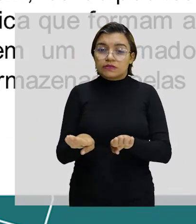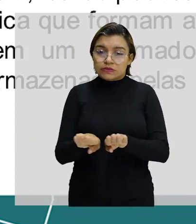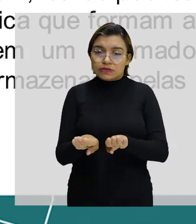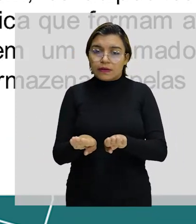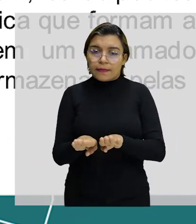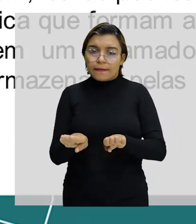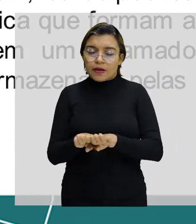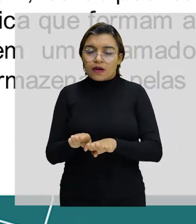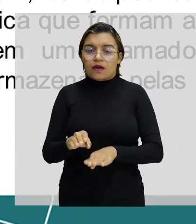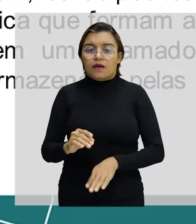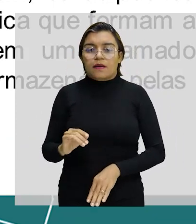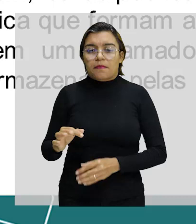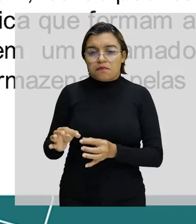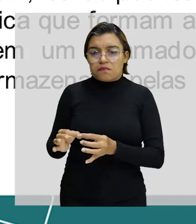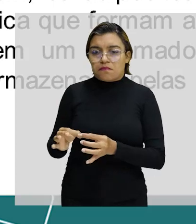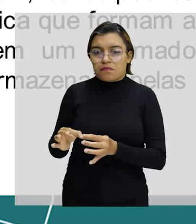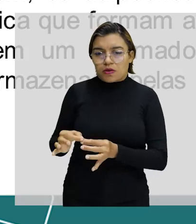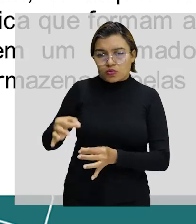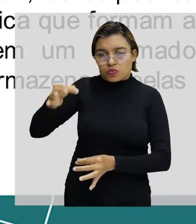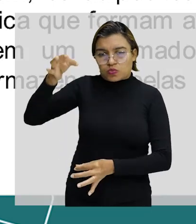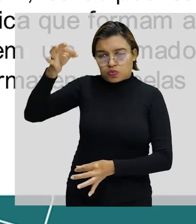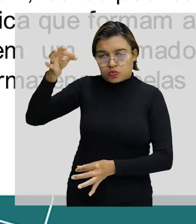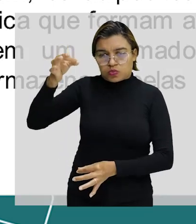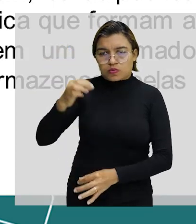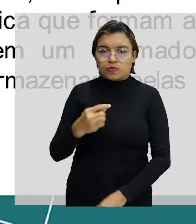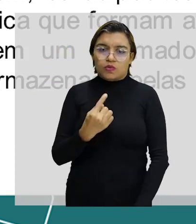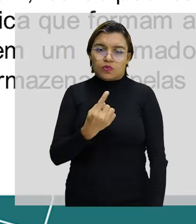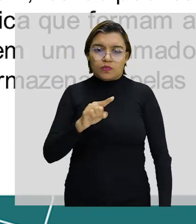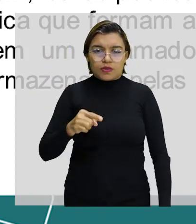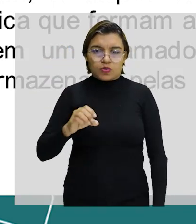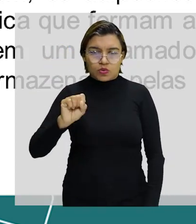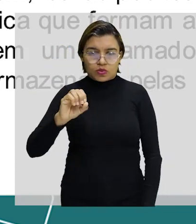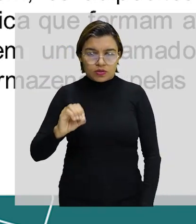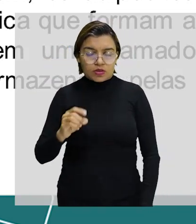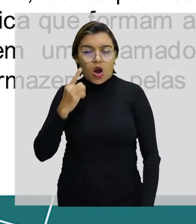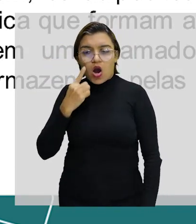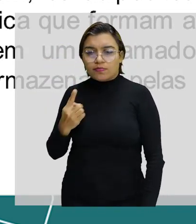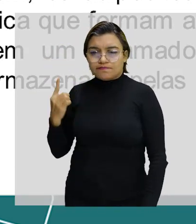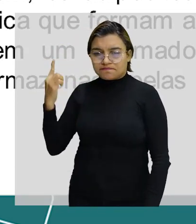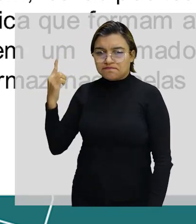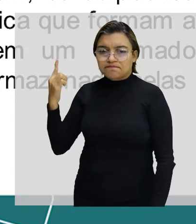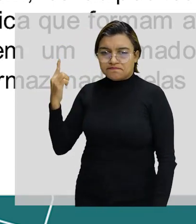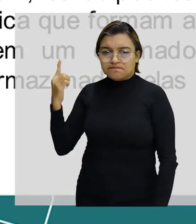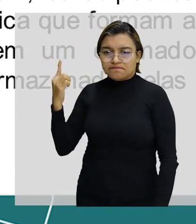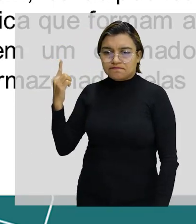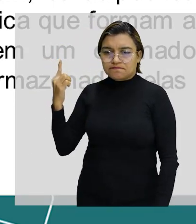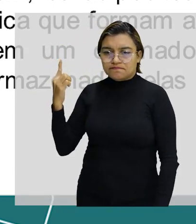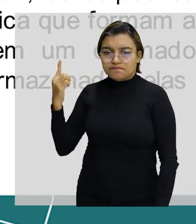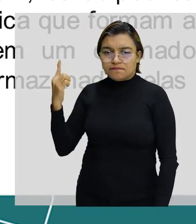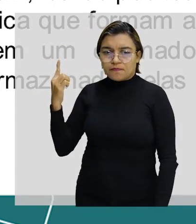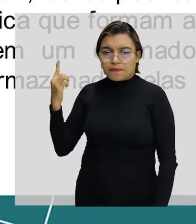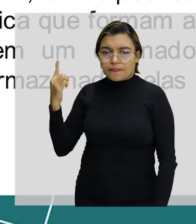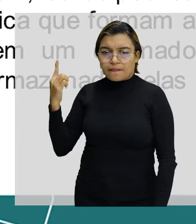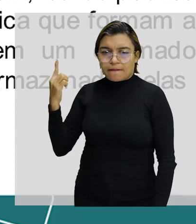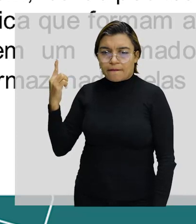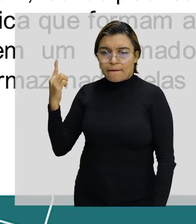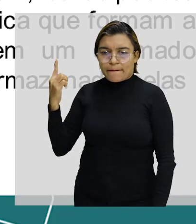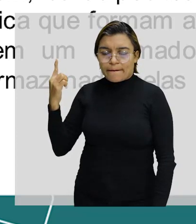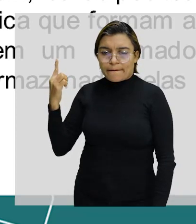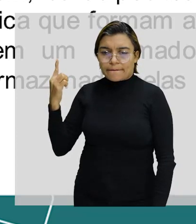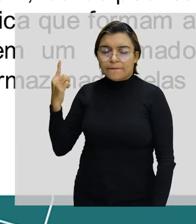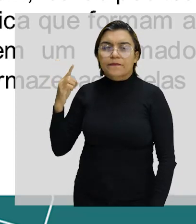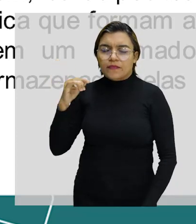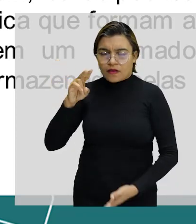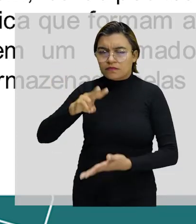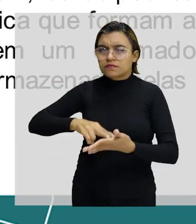média, cerca de 1/5 de seu peso em forma de gordura, ou seja, 14 kg. Independente de como